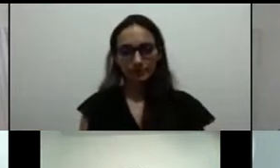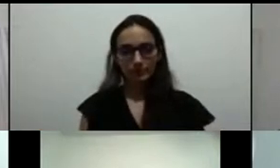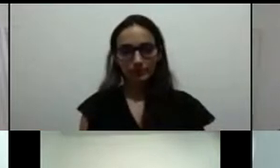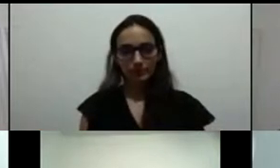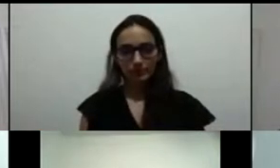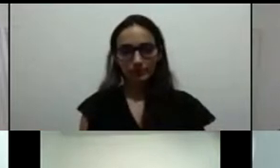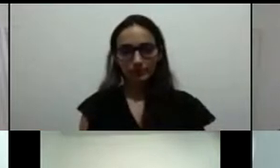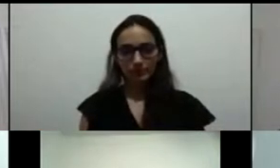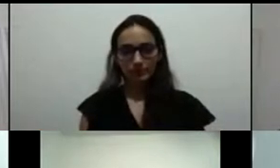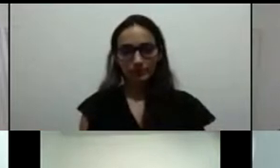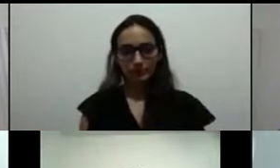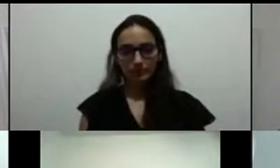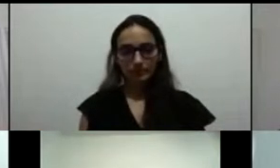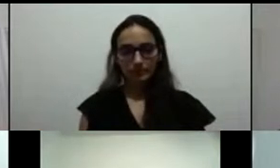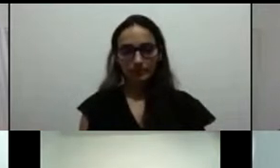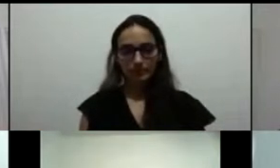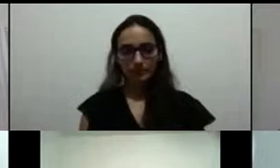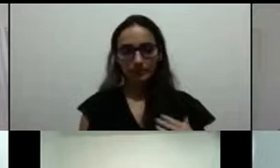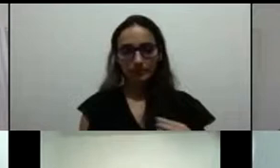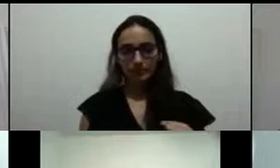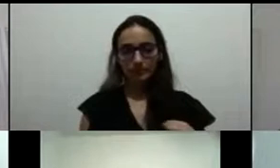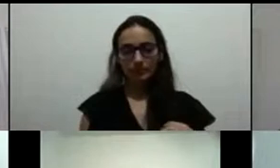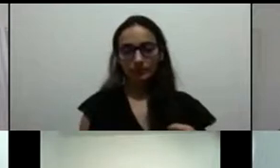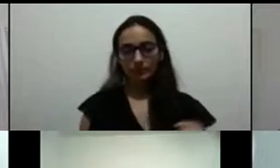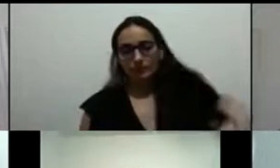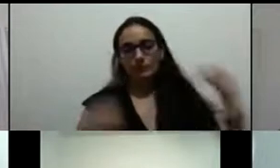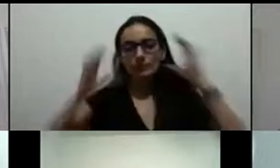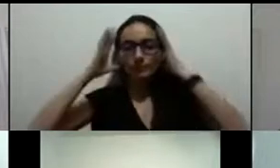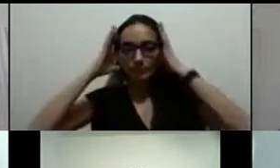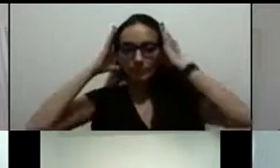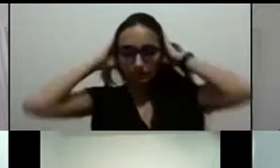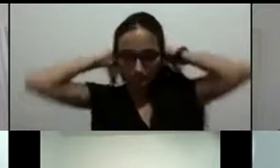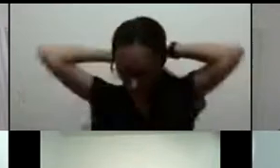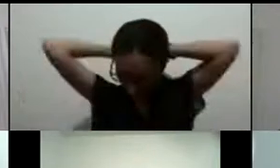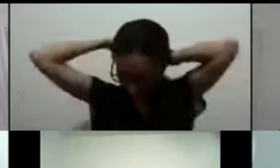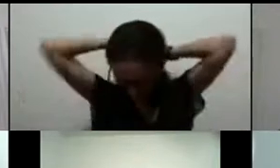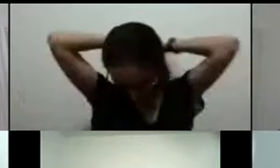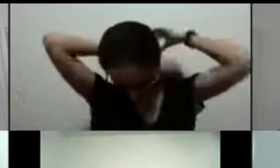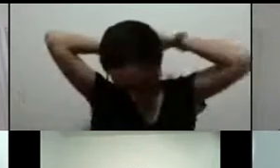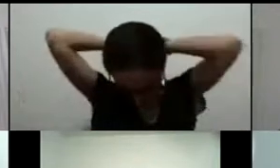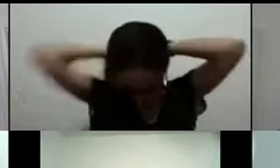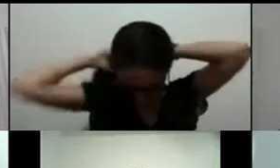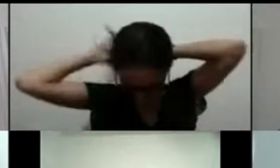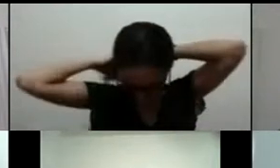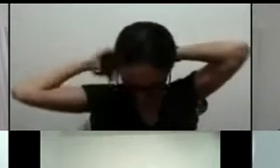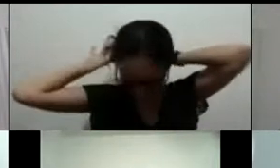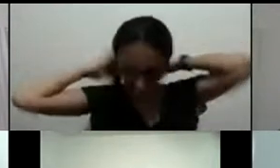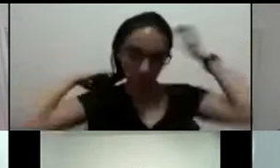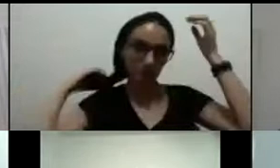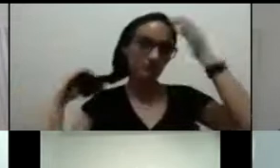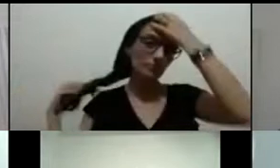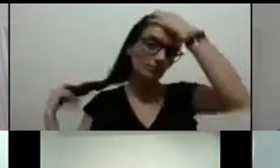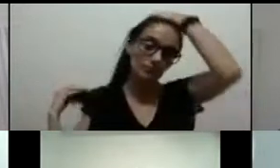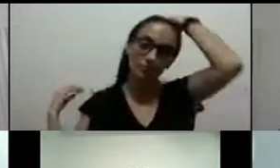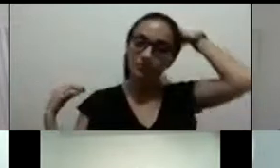depois eu entro para abrir o curso de iniciação à advocacia. Nós vamos falar de advocacia